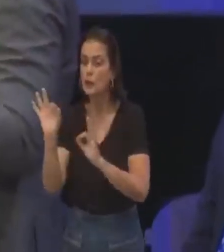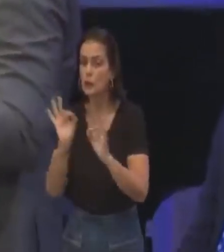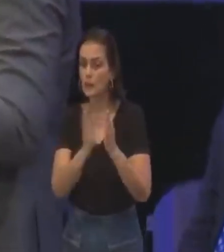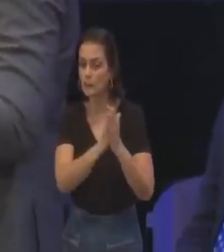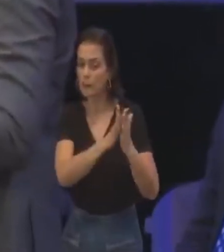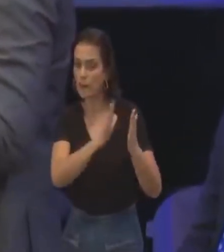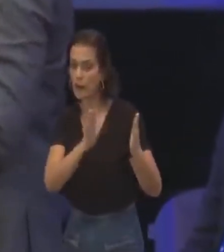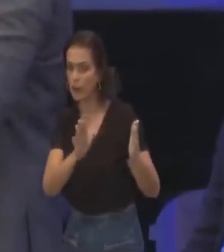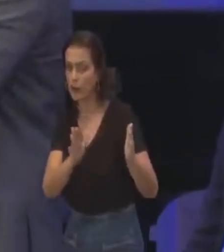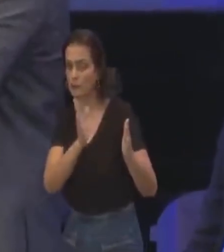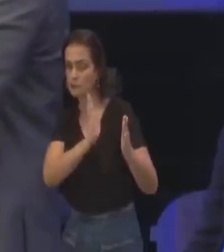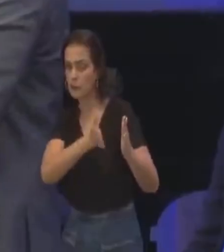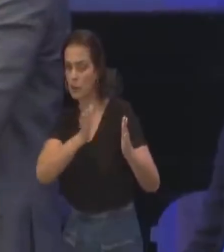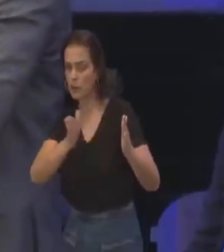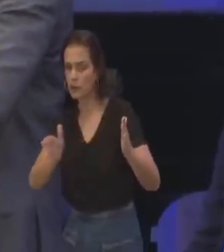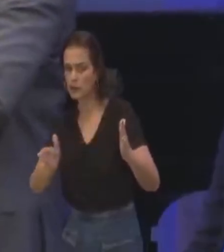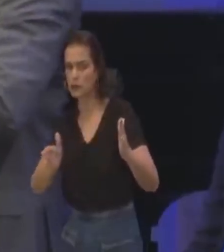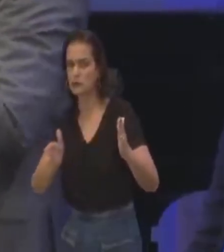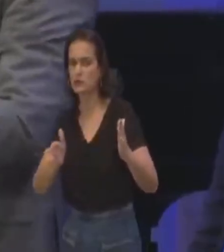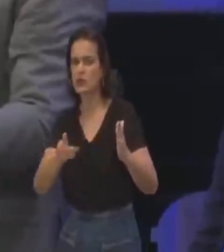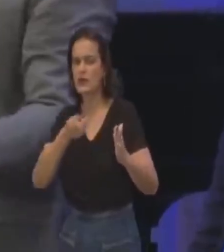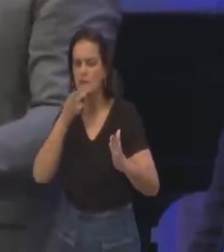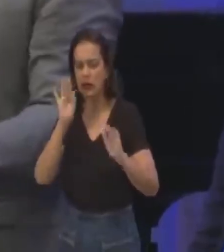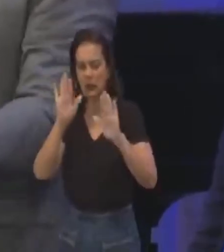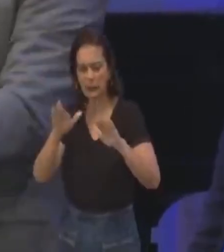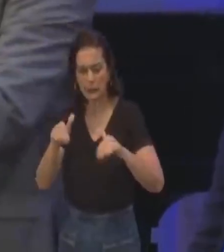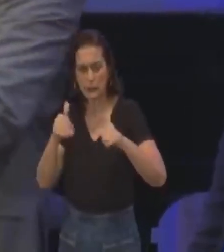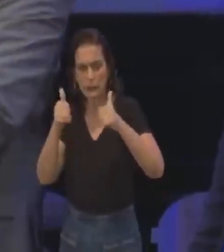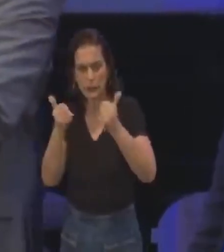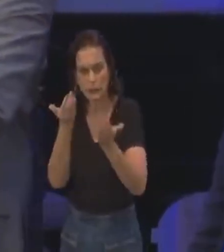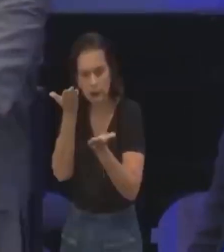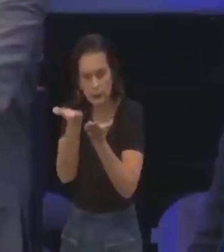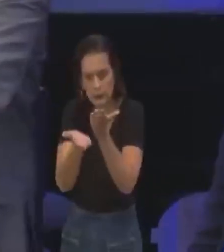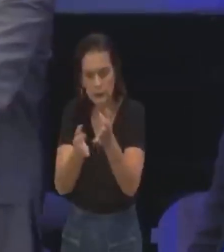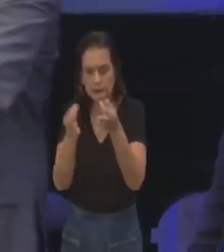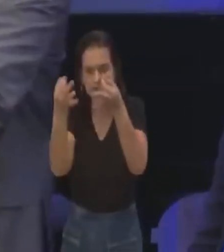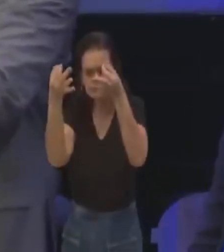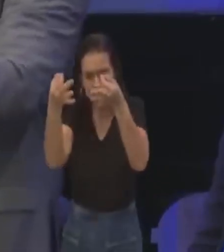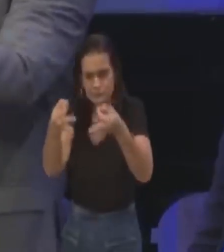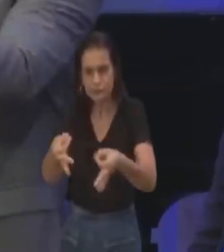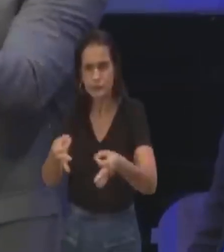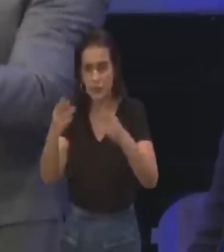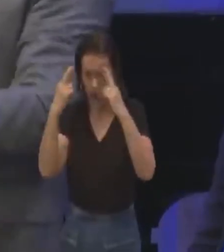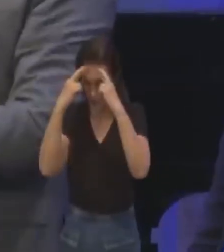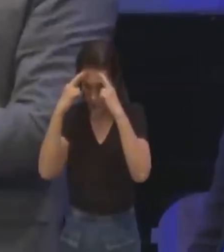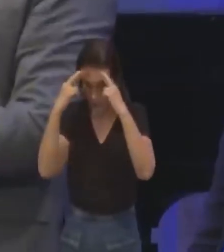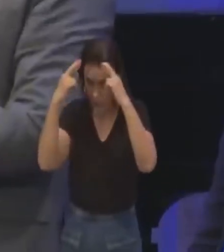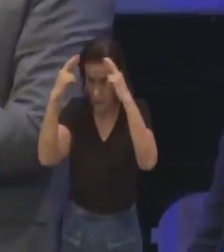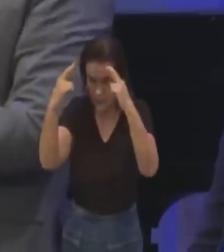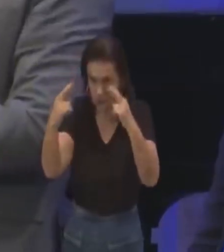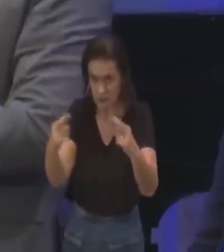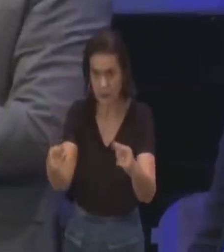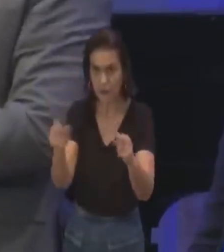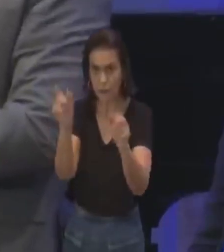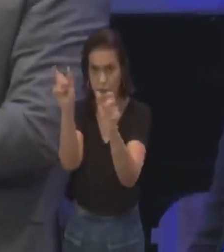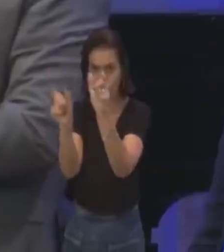educação. Utilizar boas palavras, utilizar cortesia, respeito às